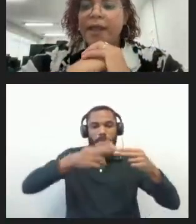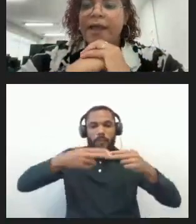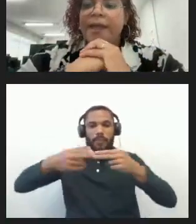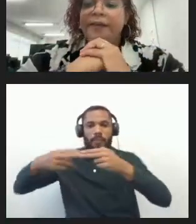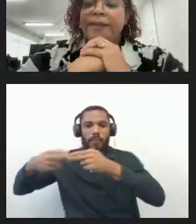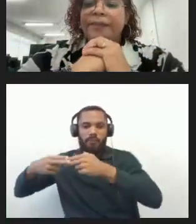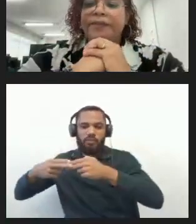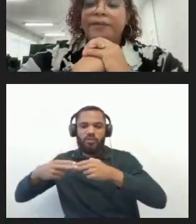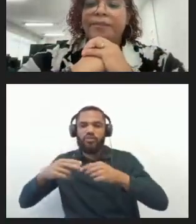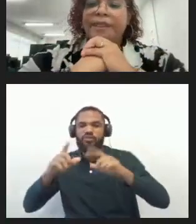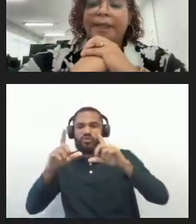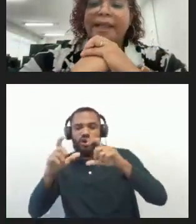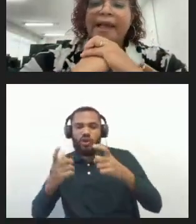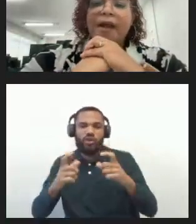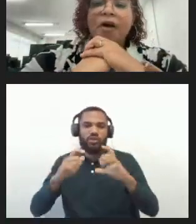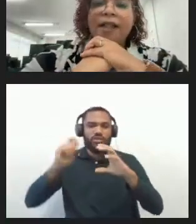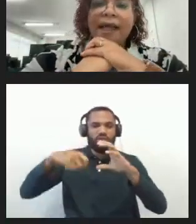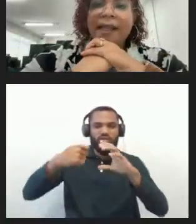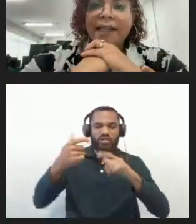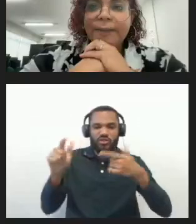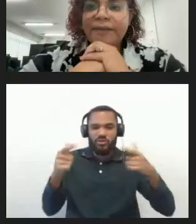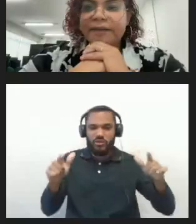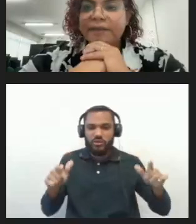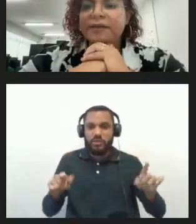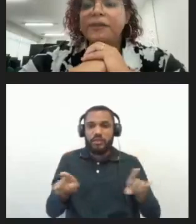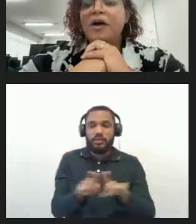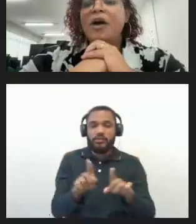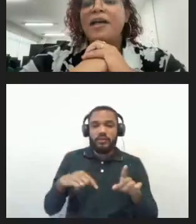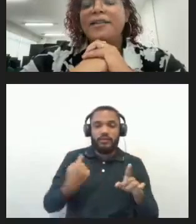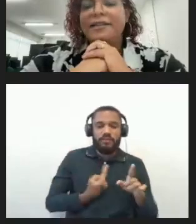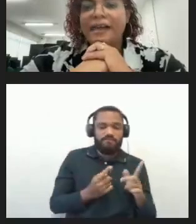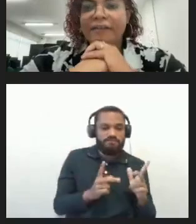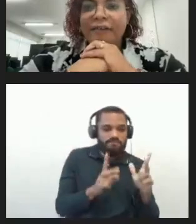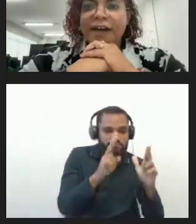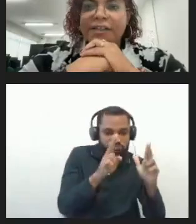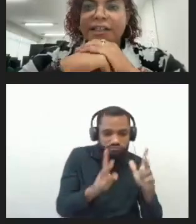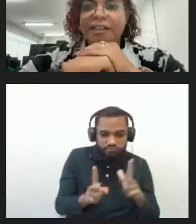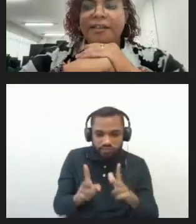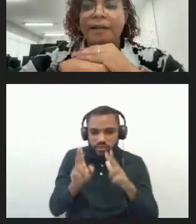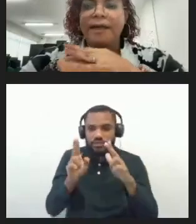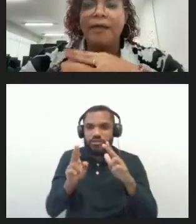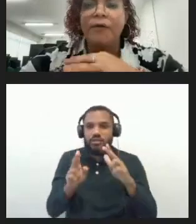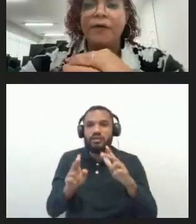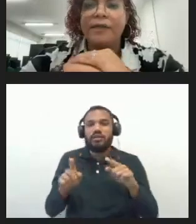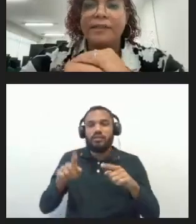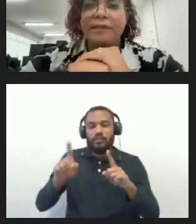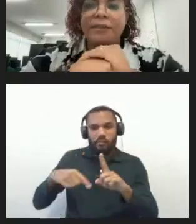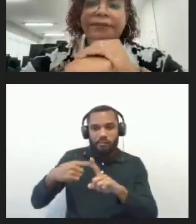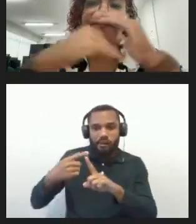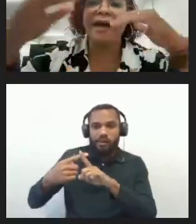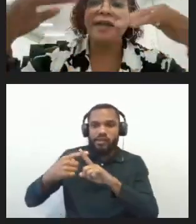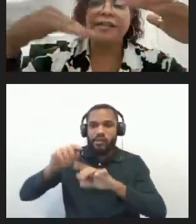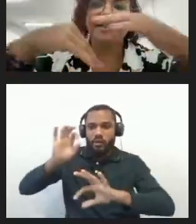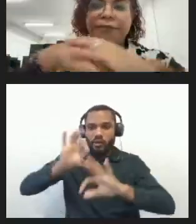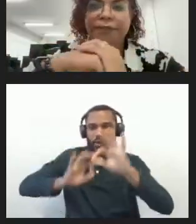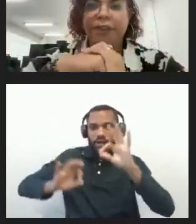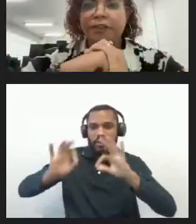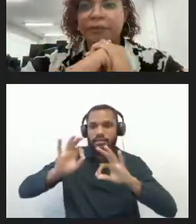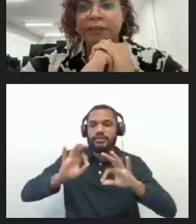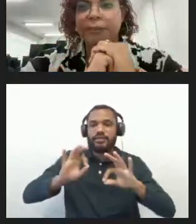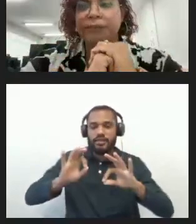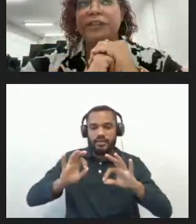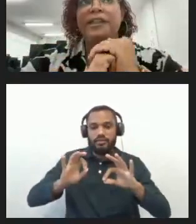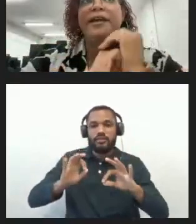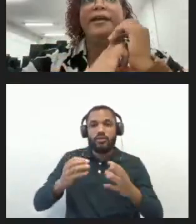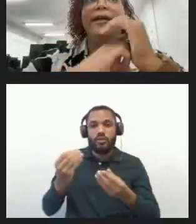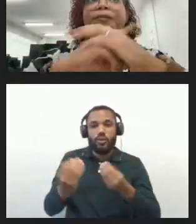produção. Depois vamos aprender a recortar clips, organizar a faixa, que a gente trabalha com a organização de faixas de